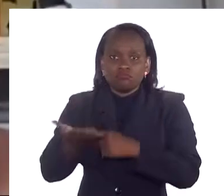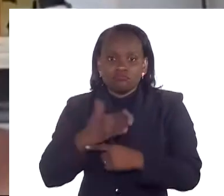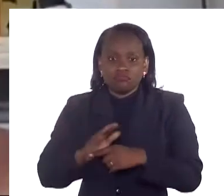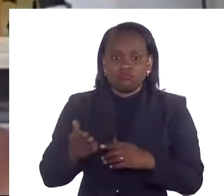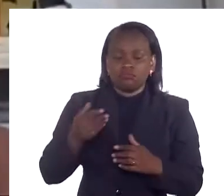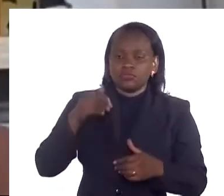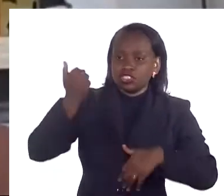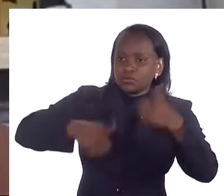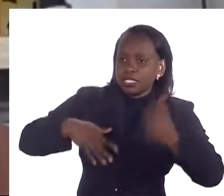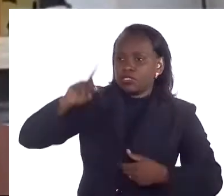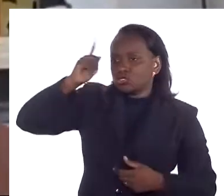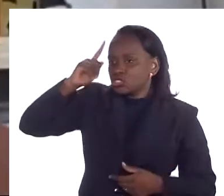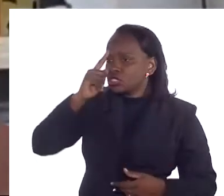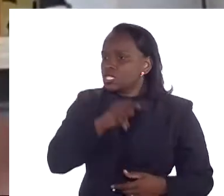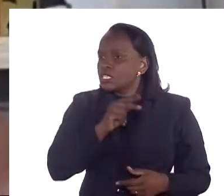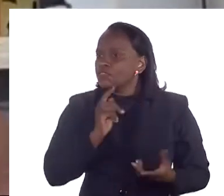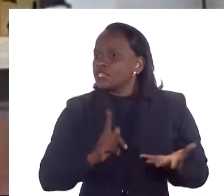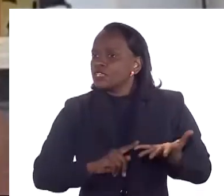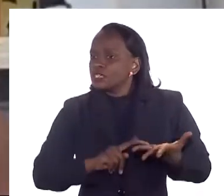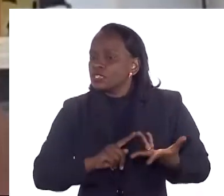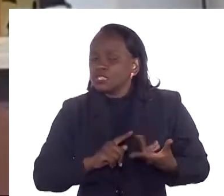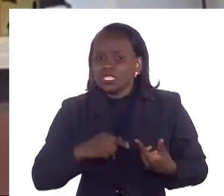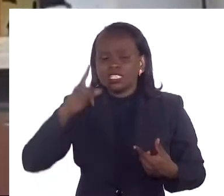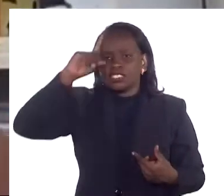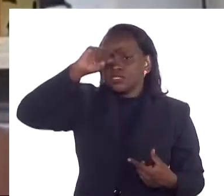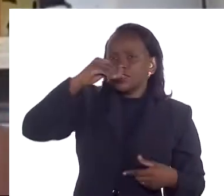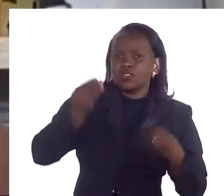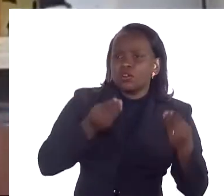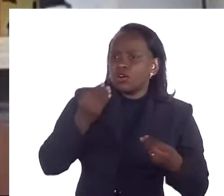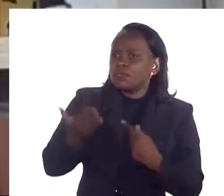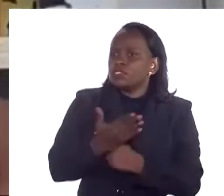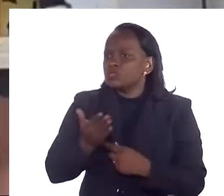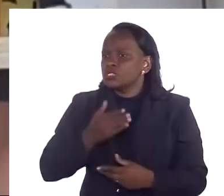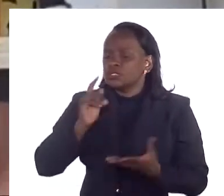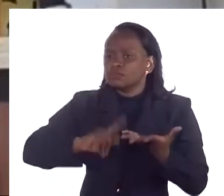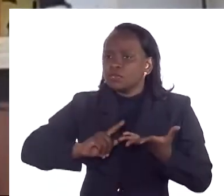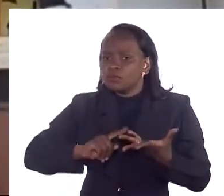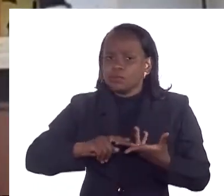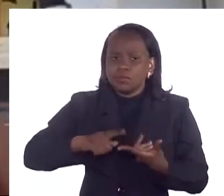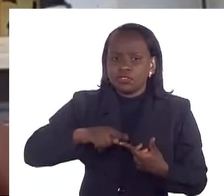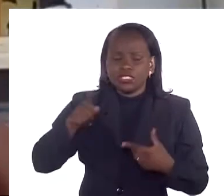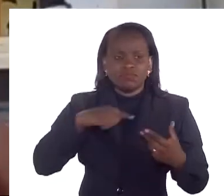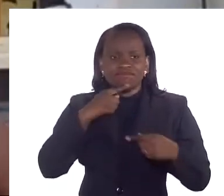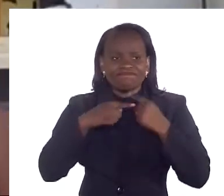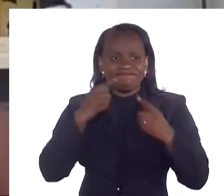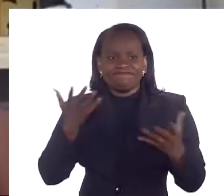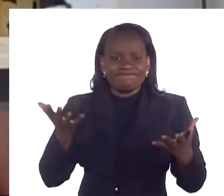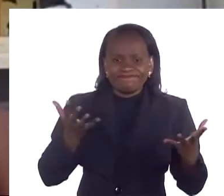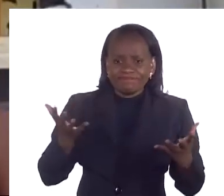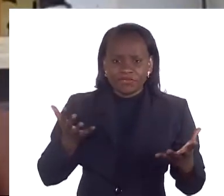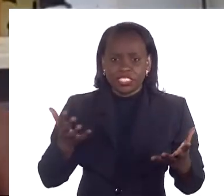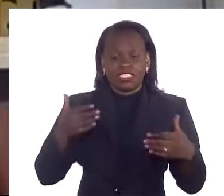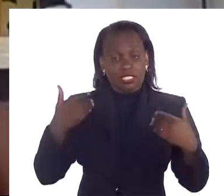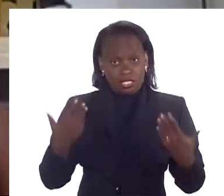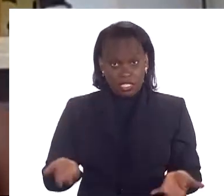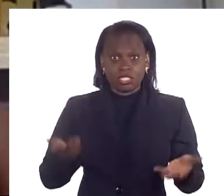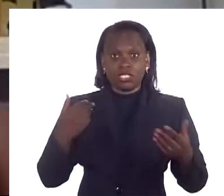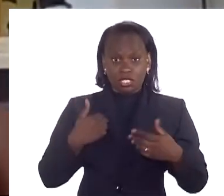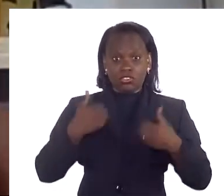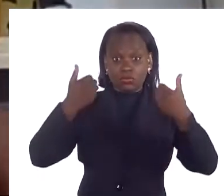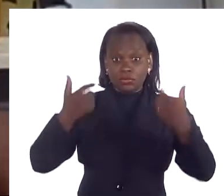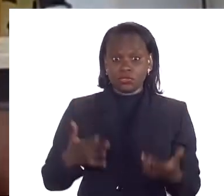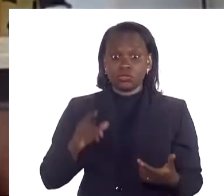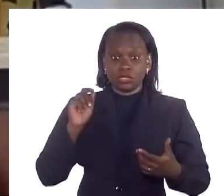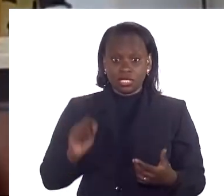trocando, que você possa estar contando o dia a dia, os seus desafios com esse aluno que está se apresentando e você não está tendo uma boa prática.